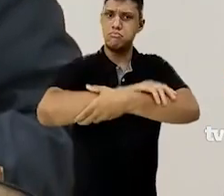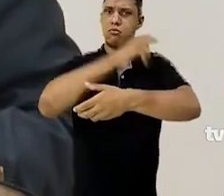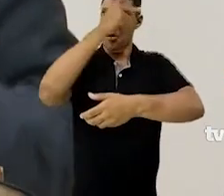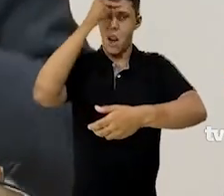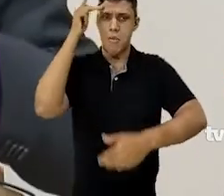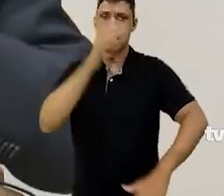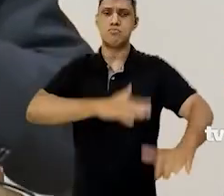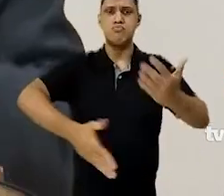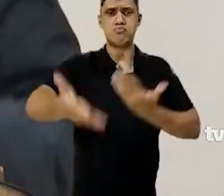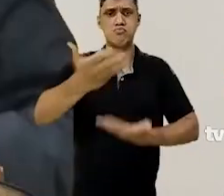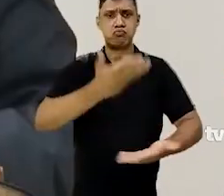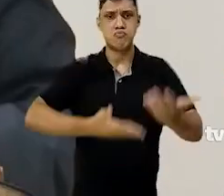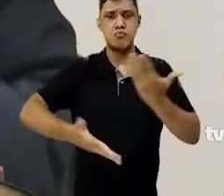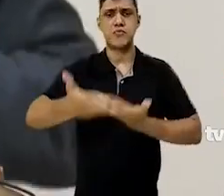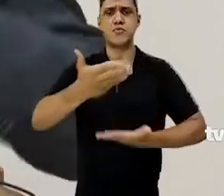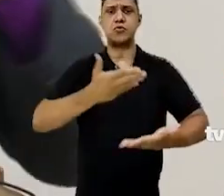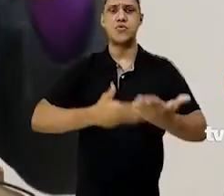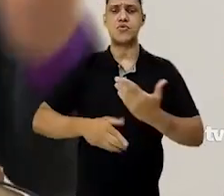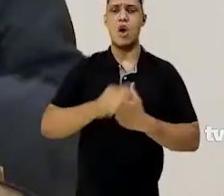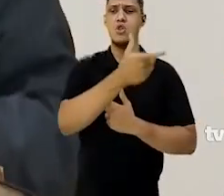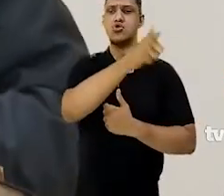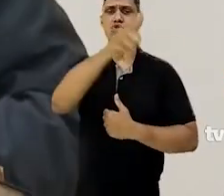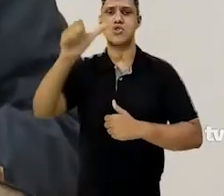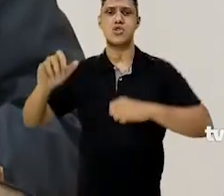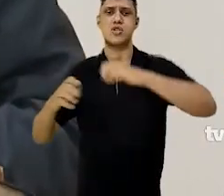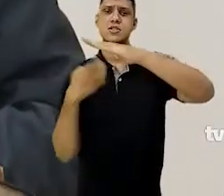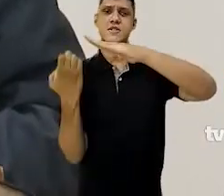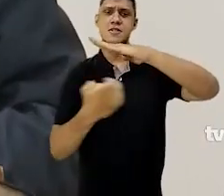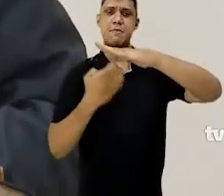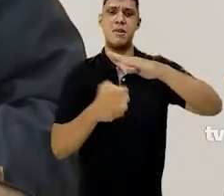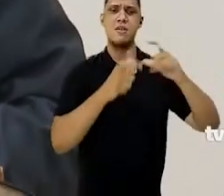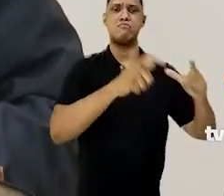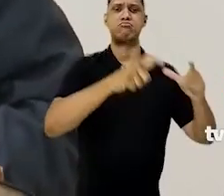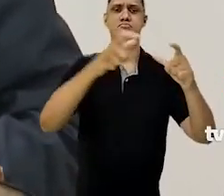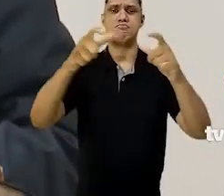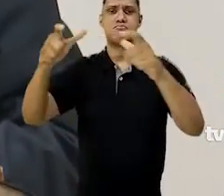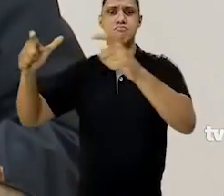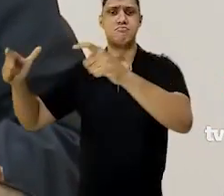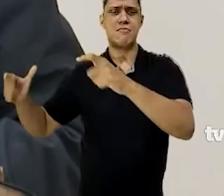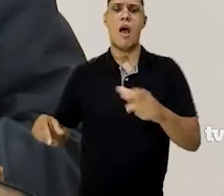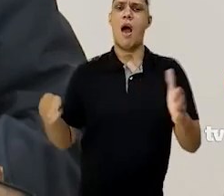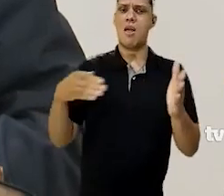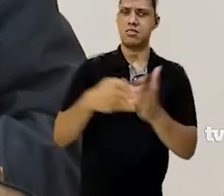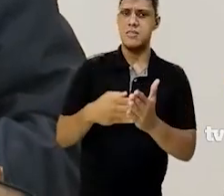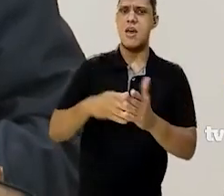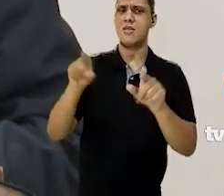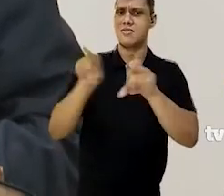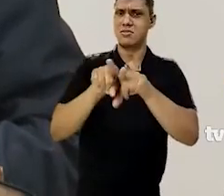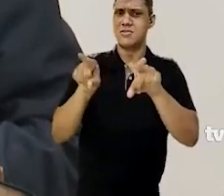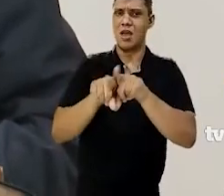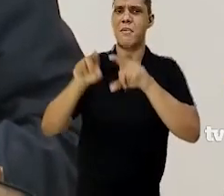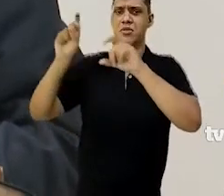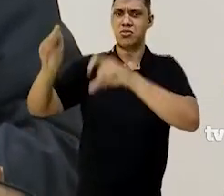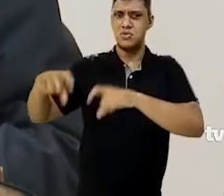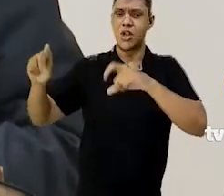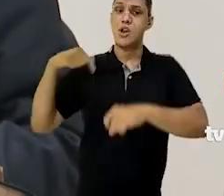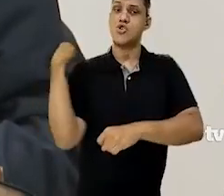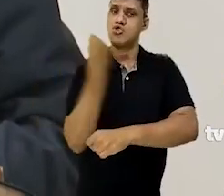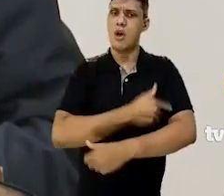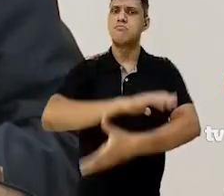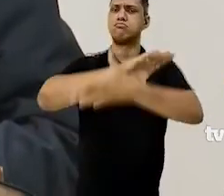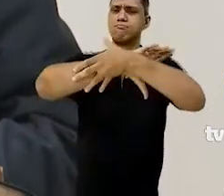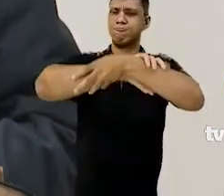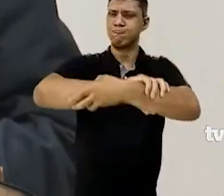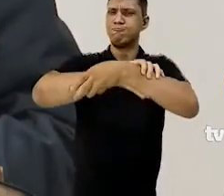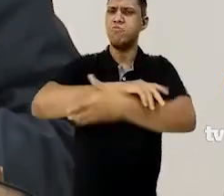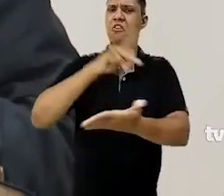empresas familiares que estão espalhadas pelos diversos bairros de Caicó, inclusive na zona rural de Caicó. Nós seremos parceiros